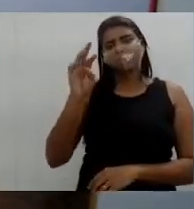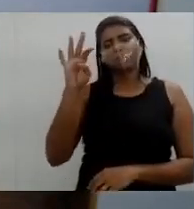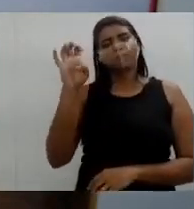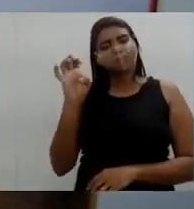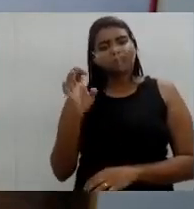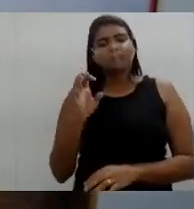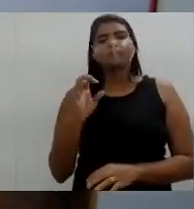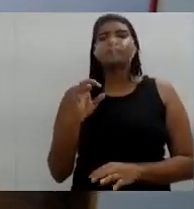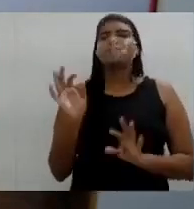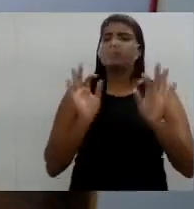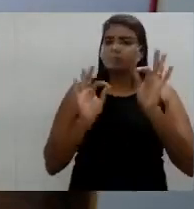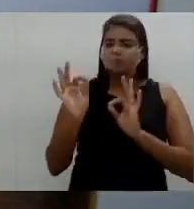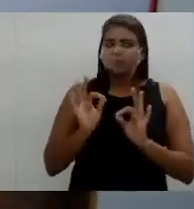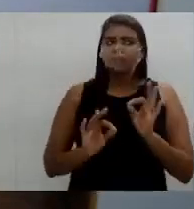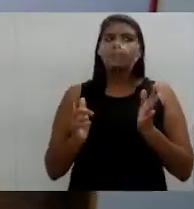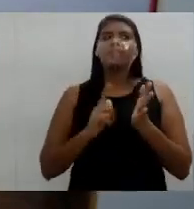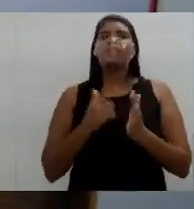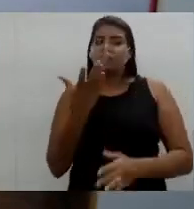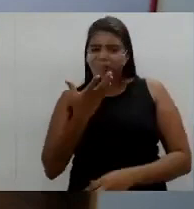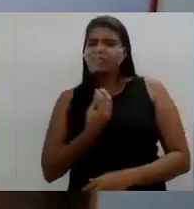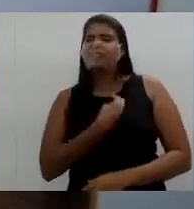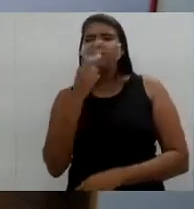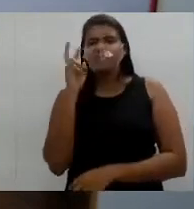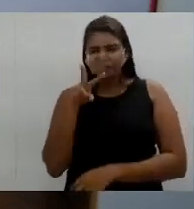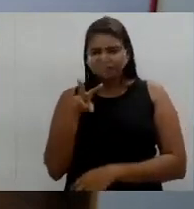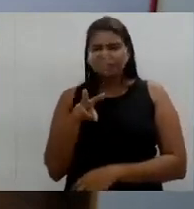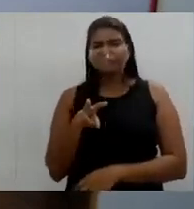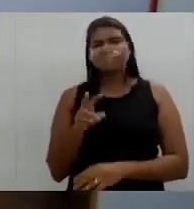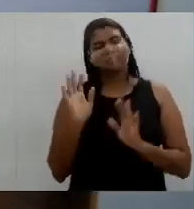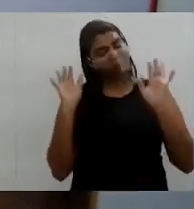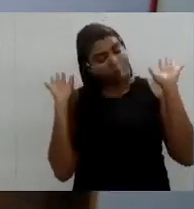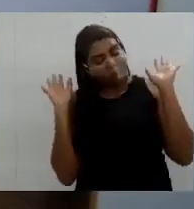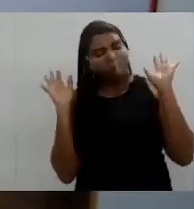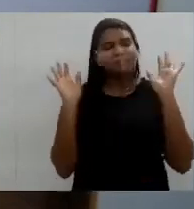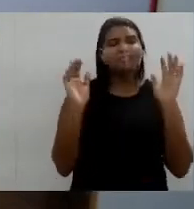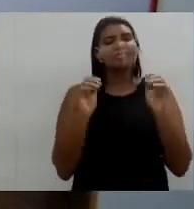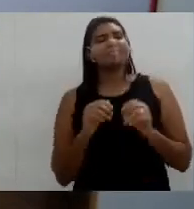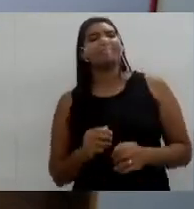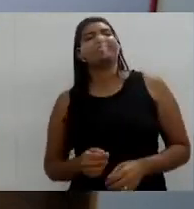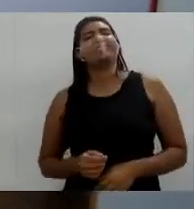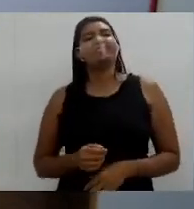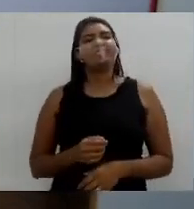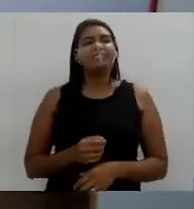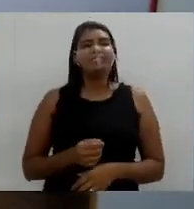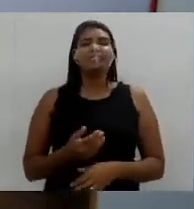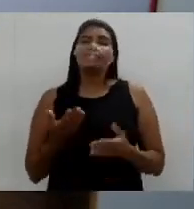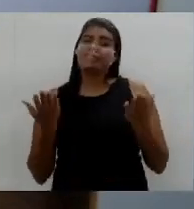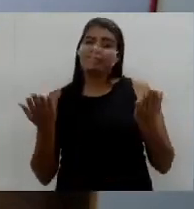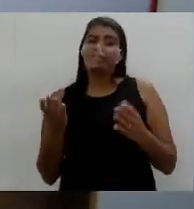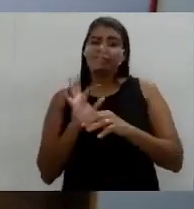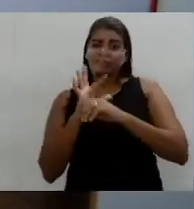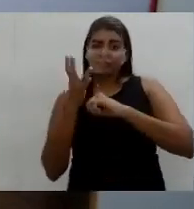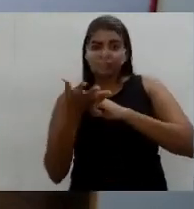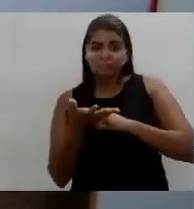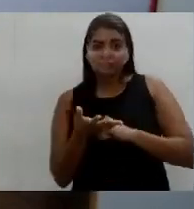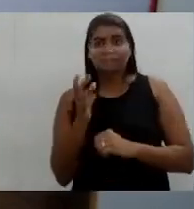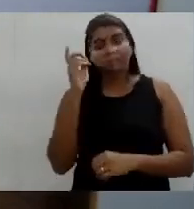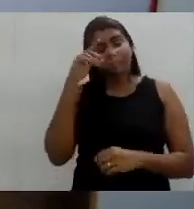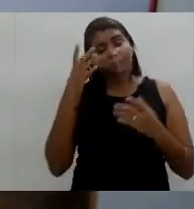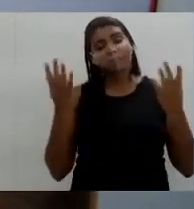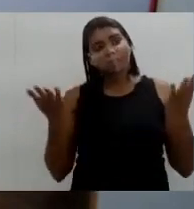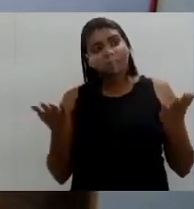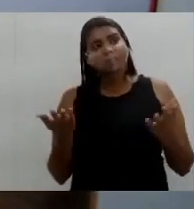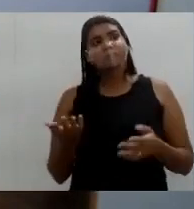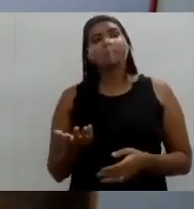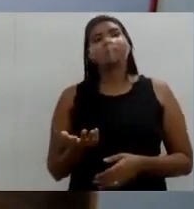para 2030. E eu quero estar viva para ver isso, velho. Tá perto de chegar, né? Que com esse negócio de coronavírus, mas a